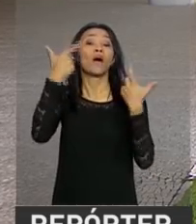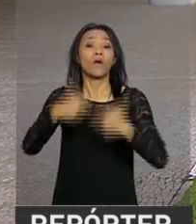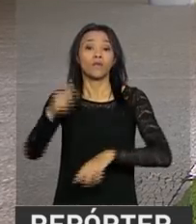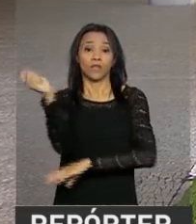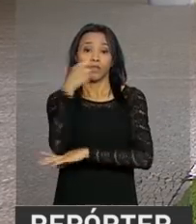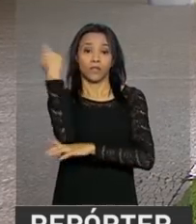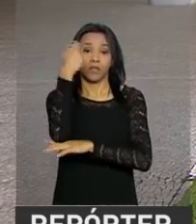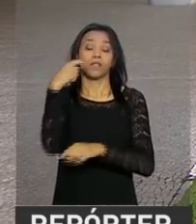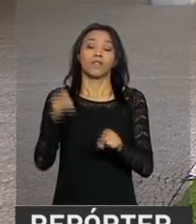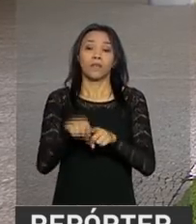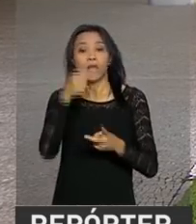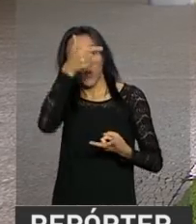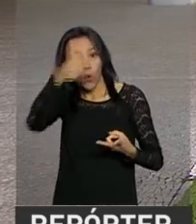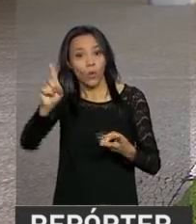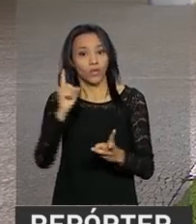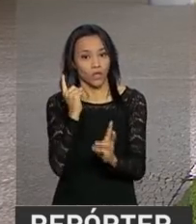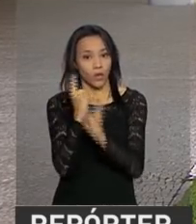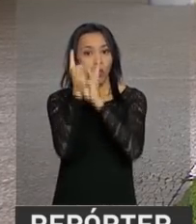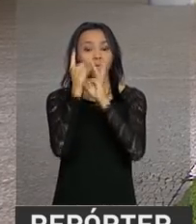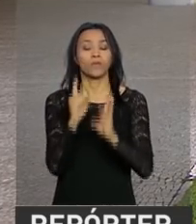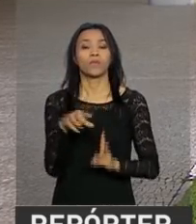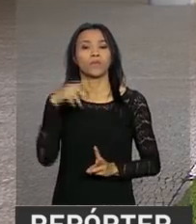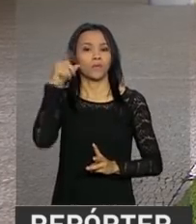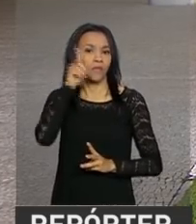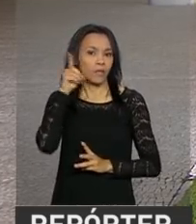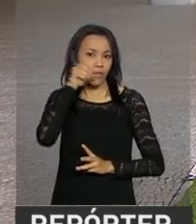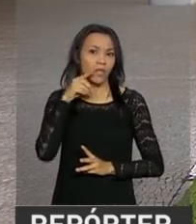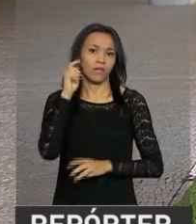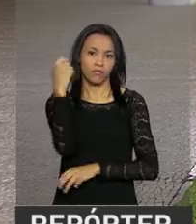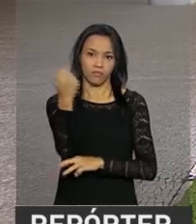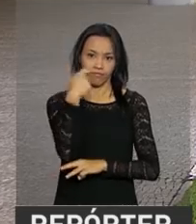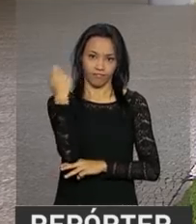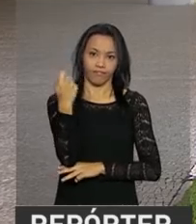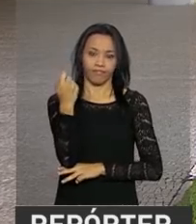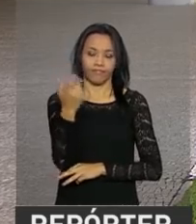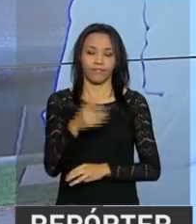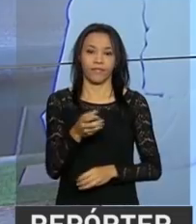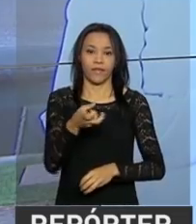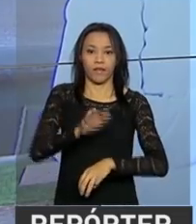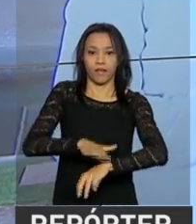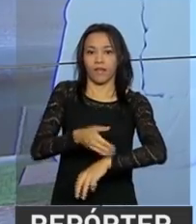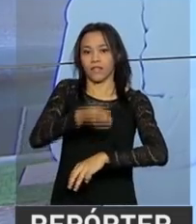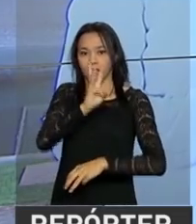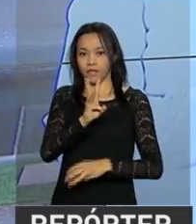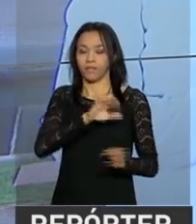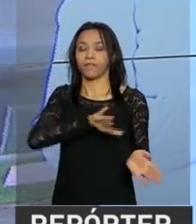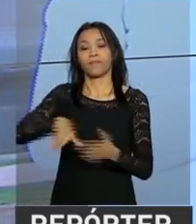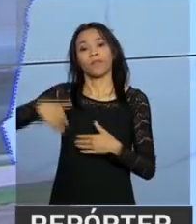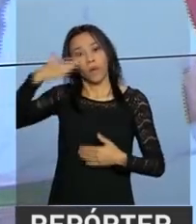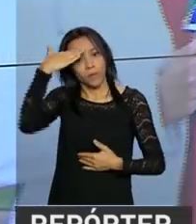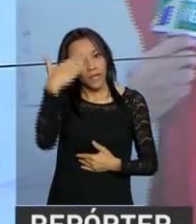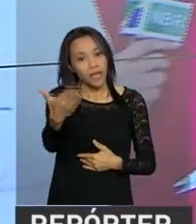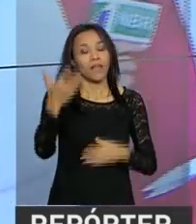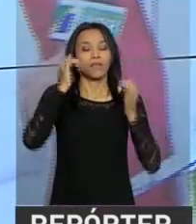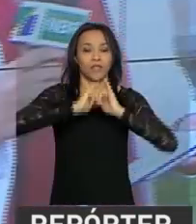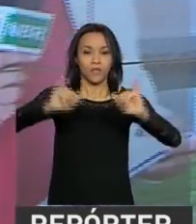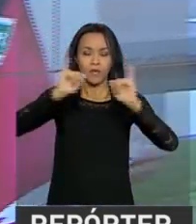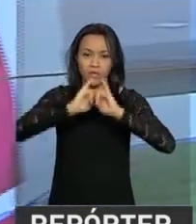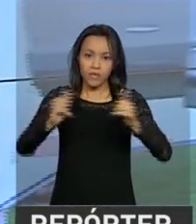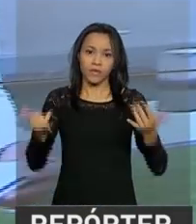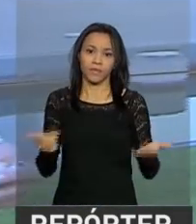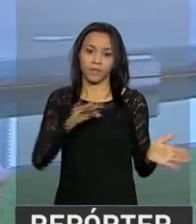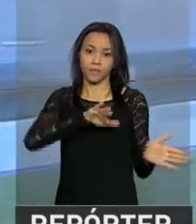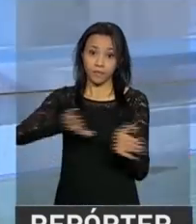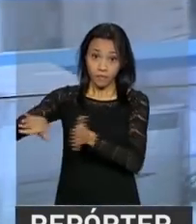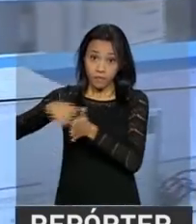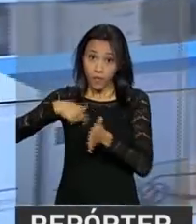E às 15 horas, com o deputado Alfredo Keffer. Jaime. Daniela, obrigado pelas informações ao vivo do Palácio do Planalto.